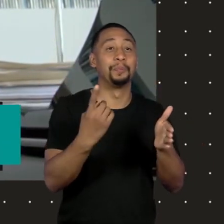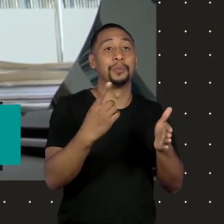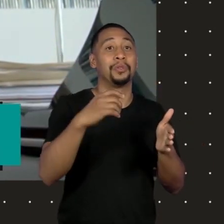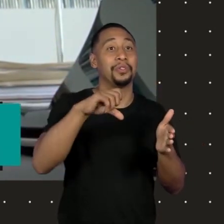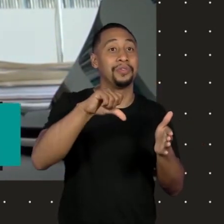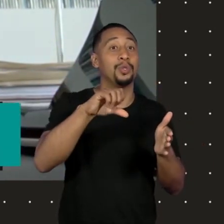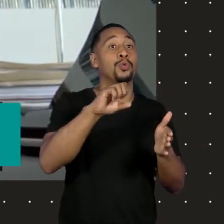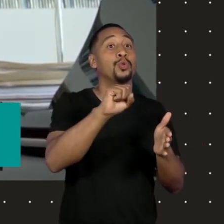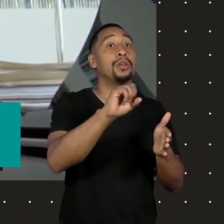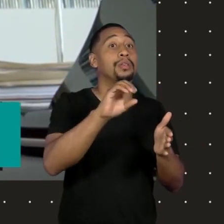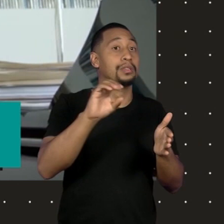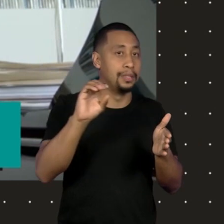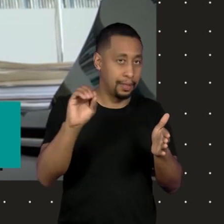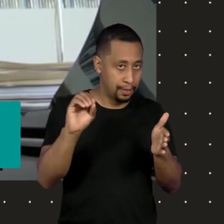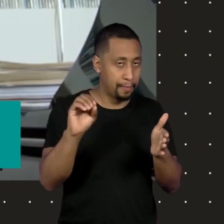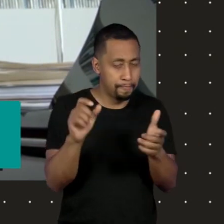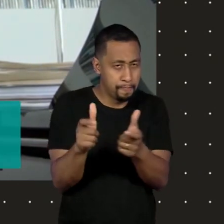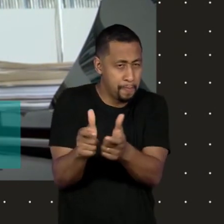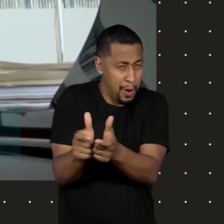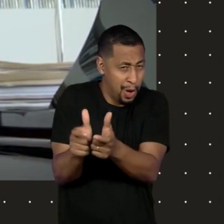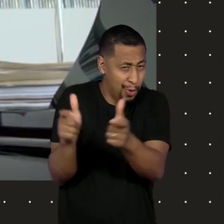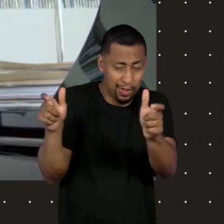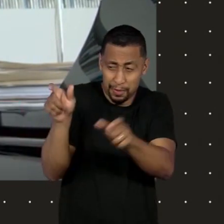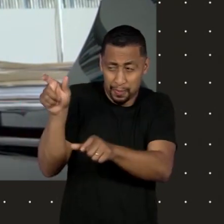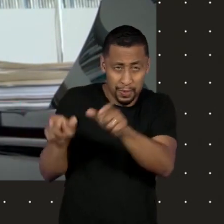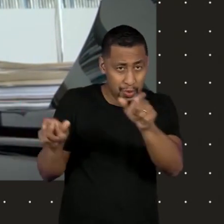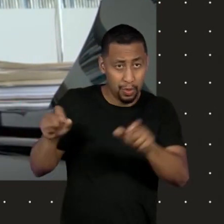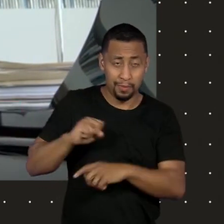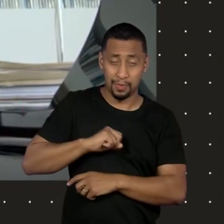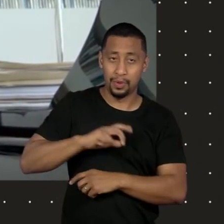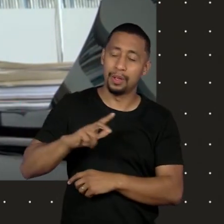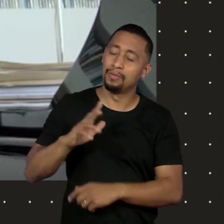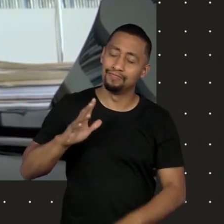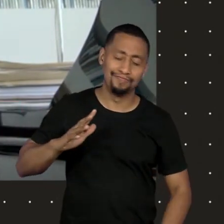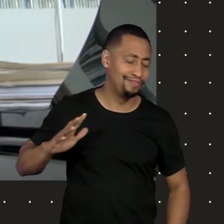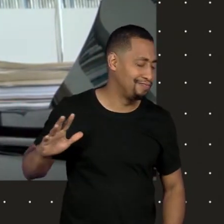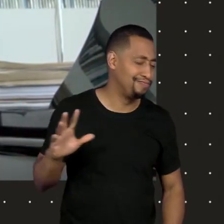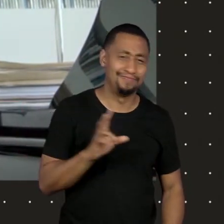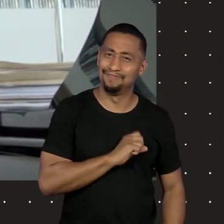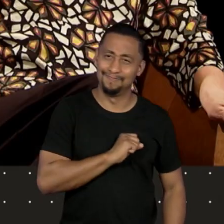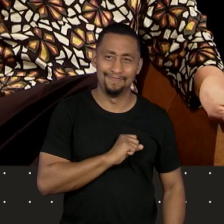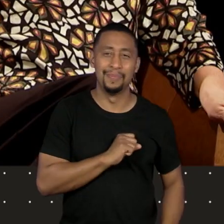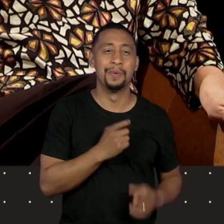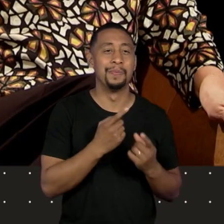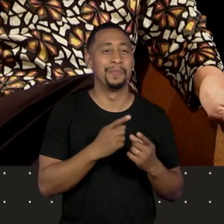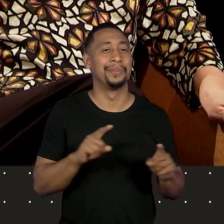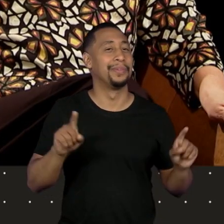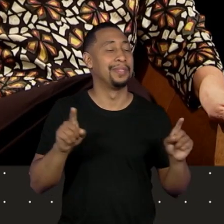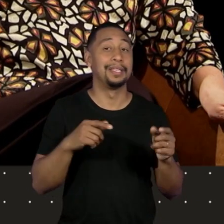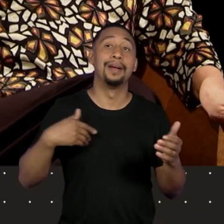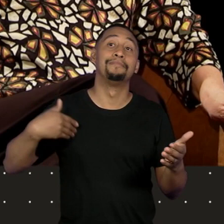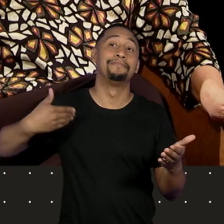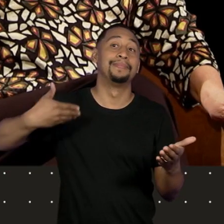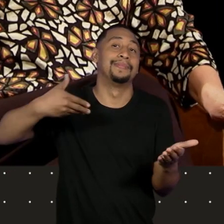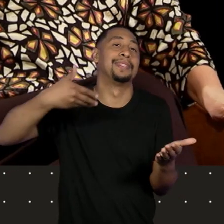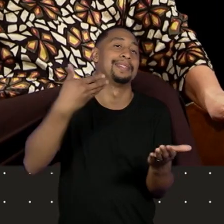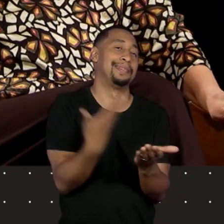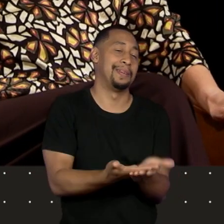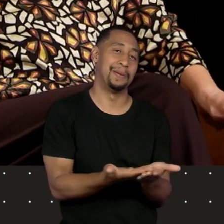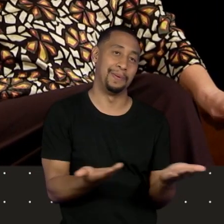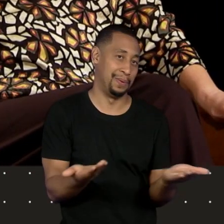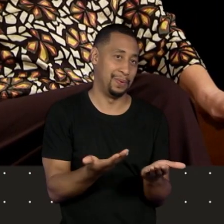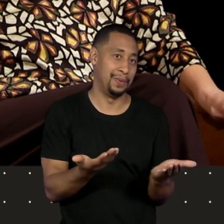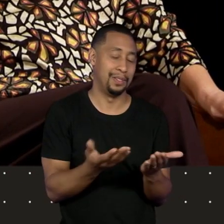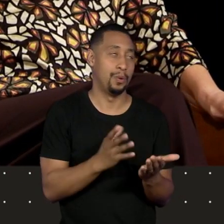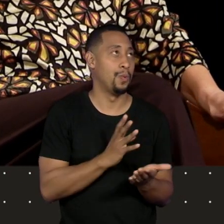quantidade de portugueses tinham um amor profundo pela música, tinham e continuam a ter, mas na altura amor profundo